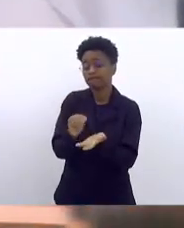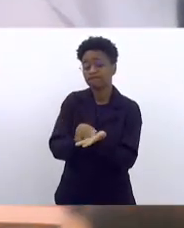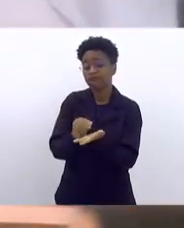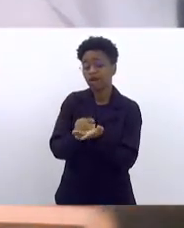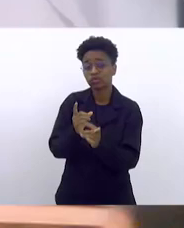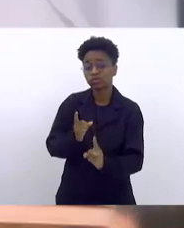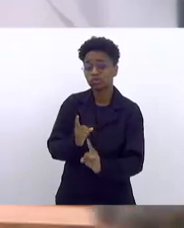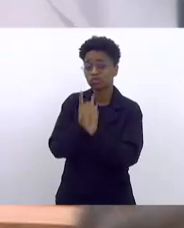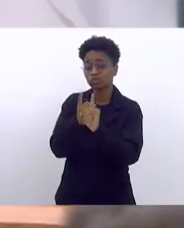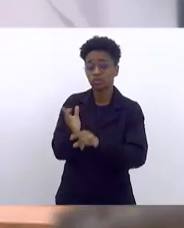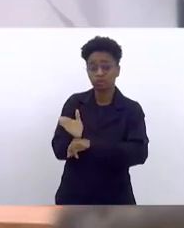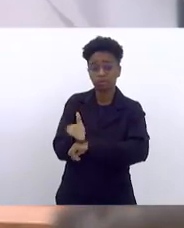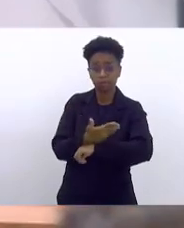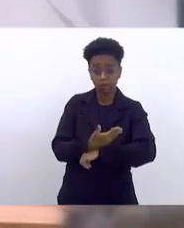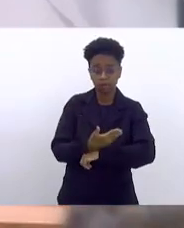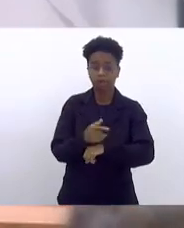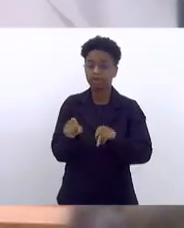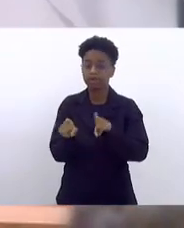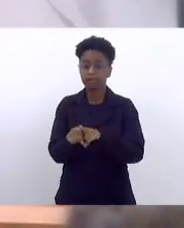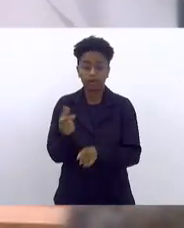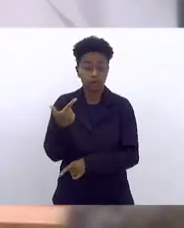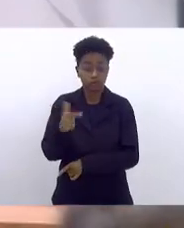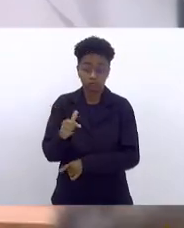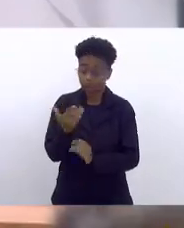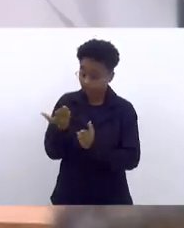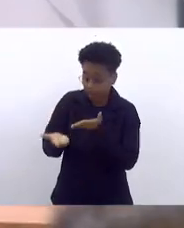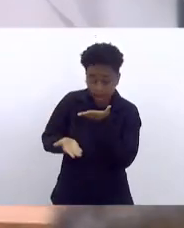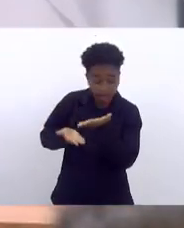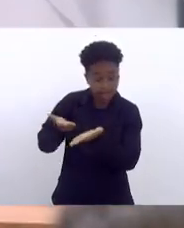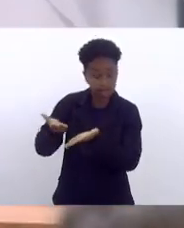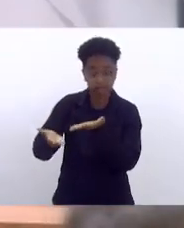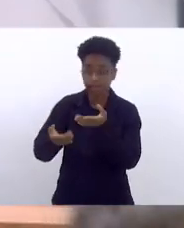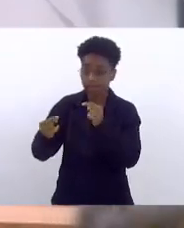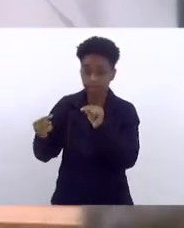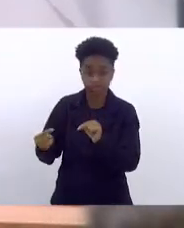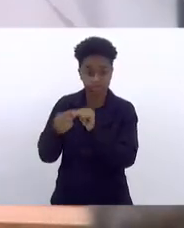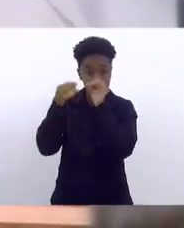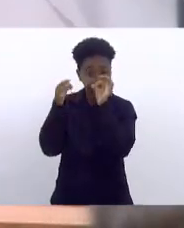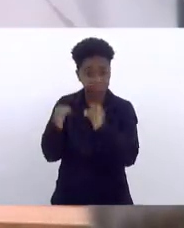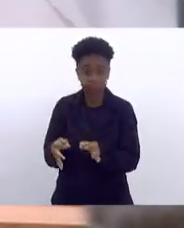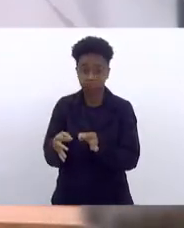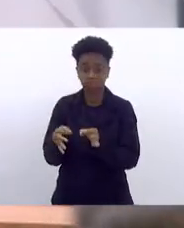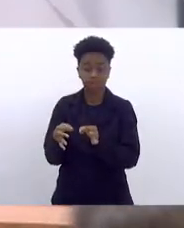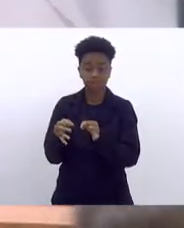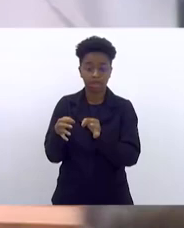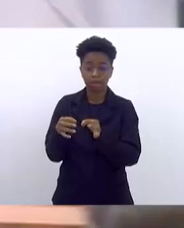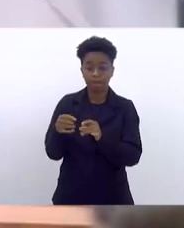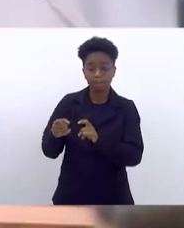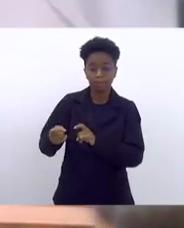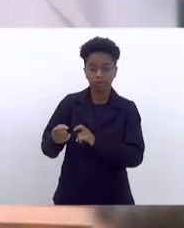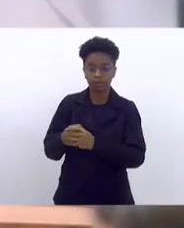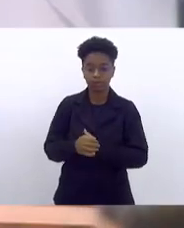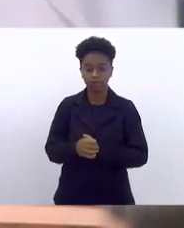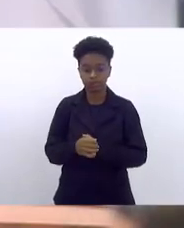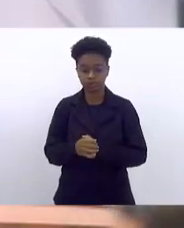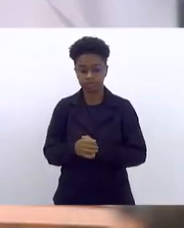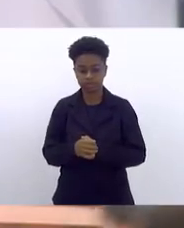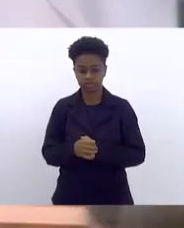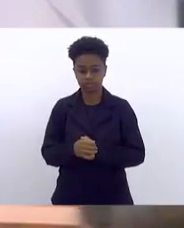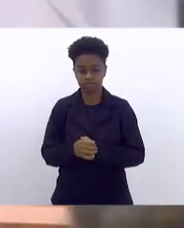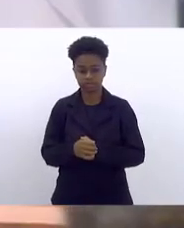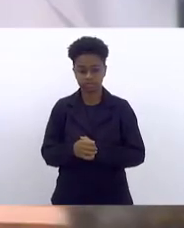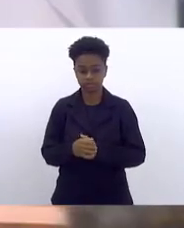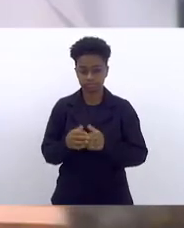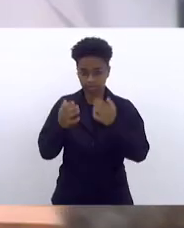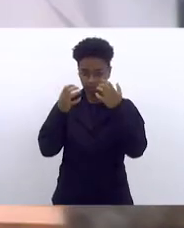diagnóstico precoce não ter um atendimento de neurologista que é muito complicado